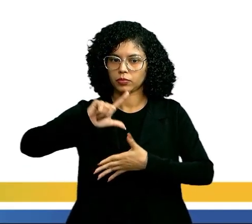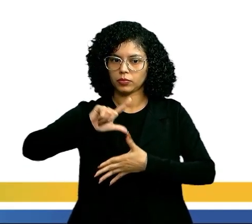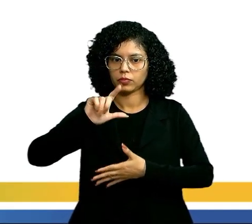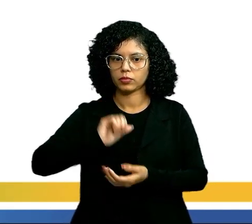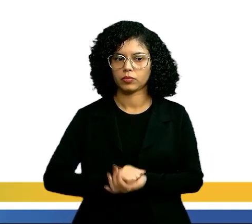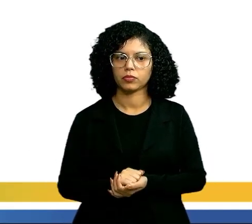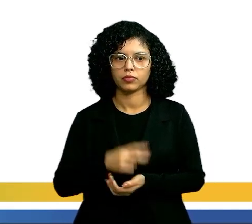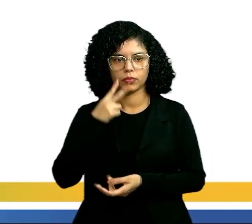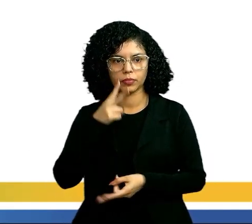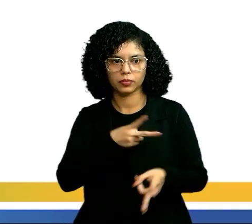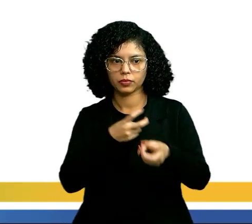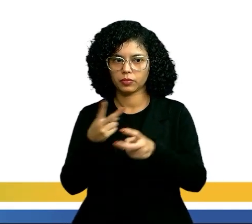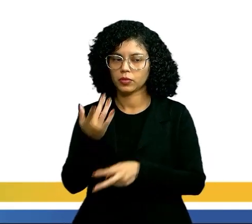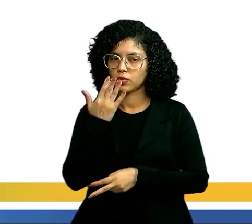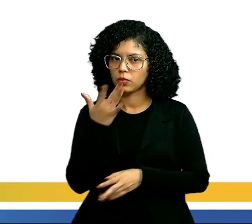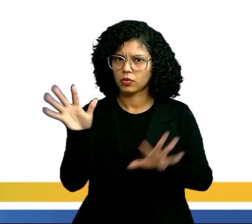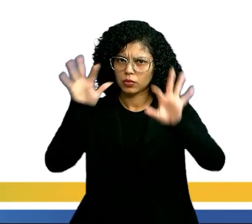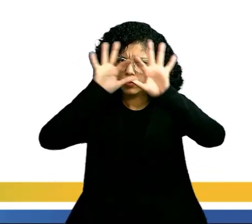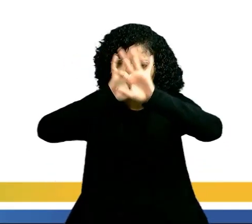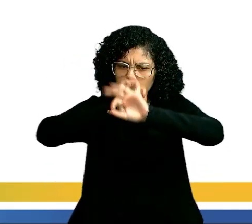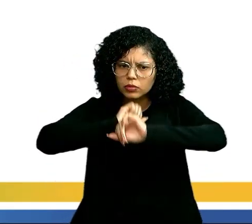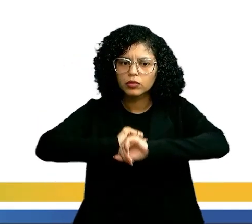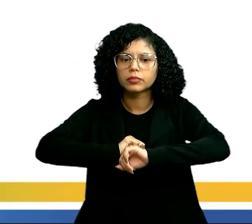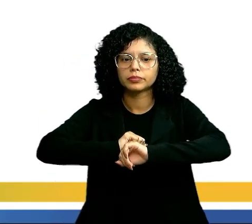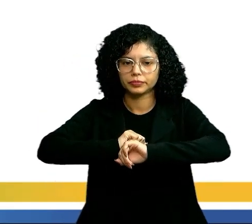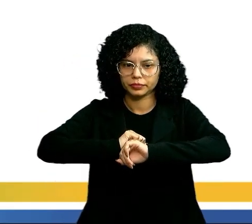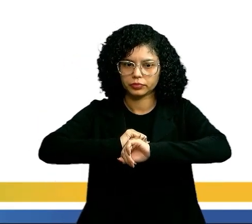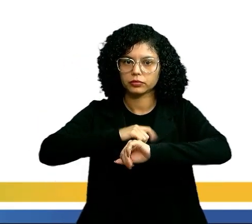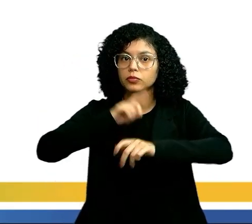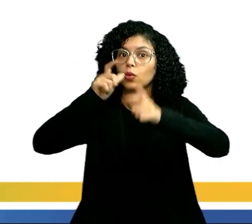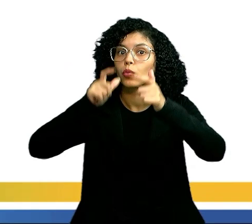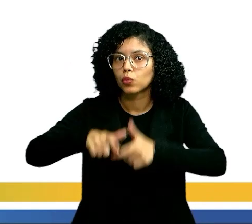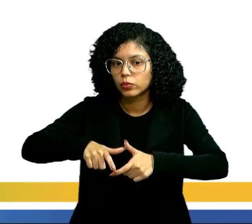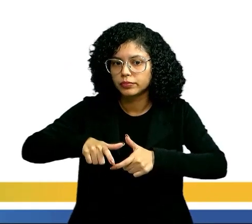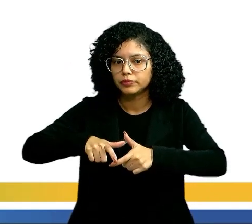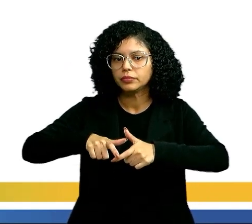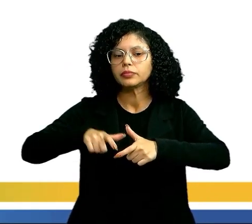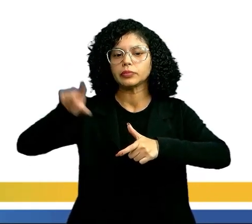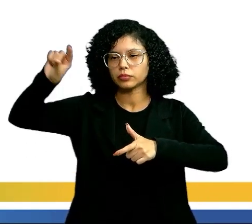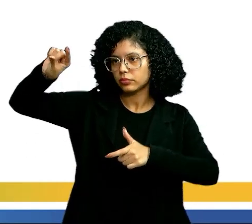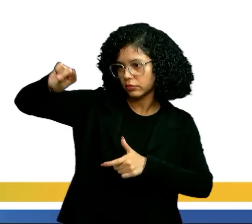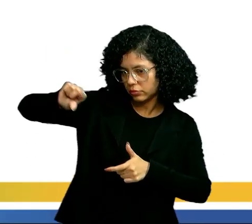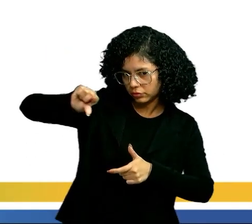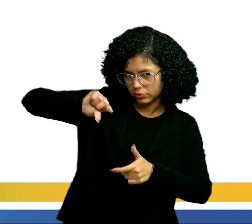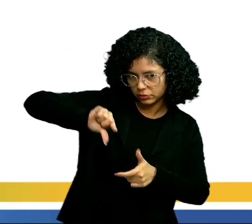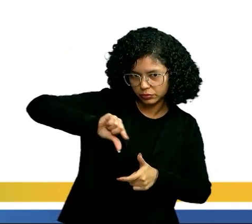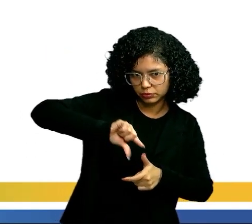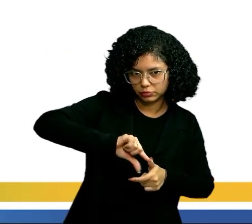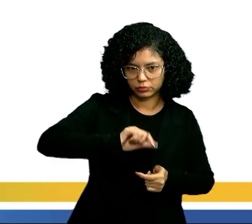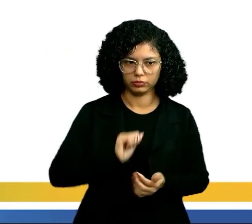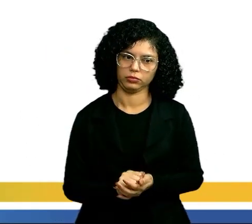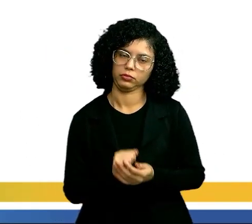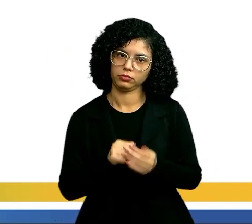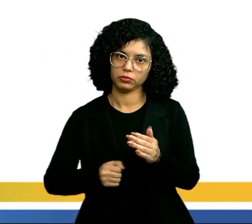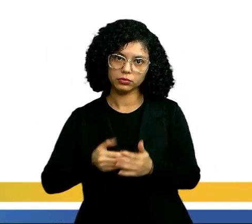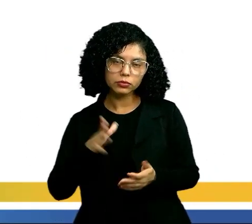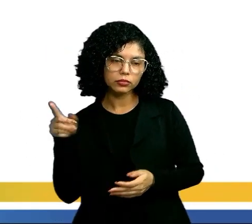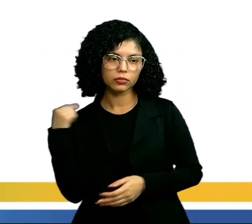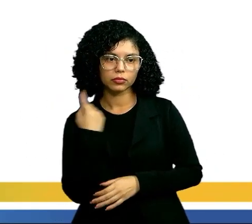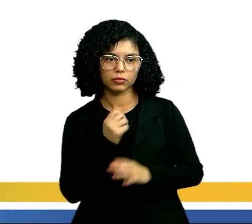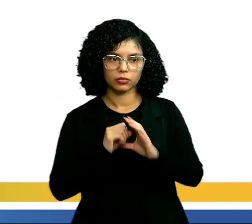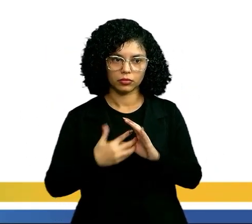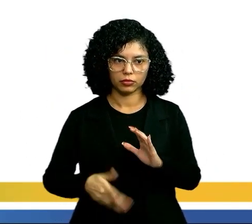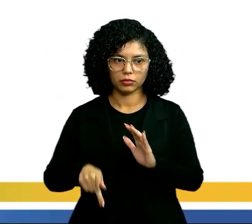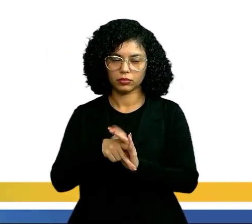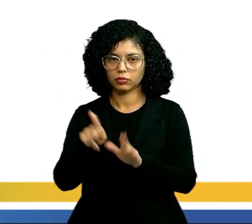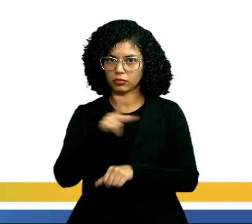Sul. Você percebe que as cores mais escuras estão onde? Ali no nosso litoral, não é? Isso diz muito sobre as